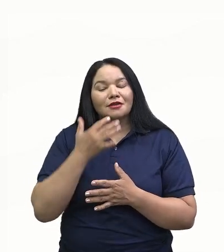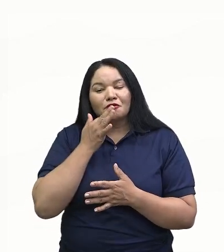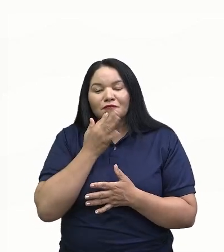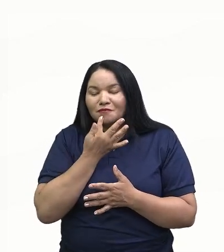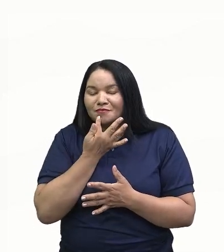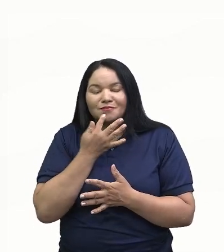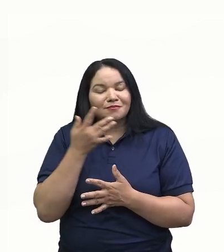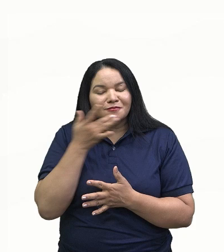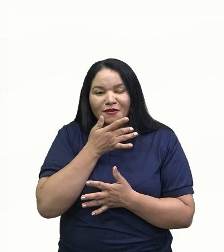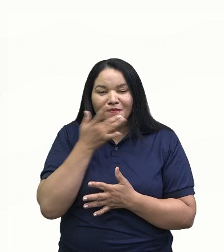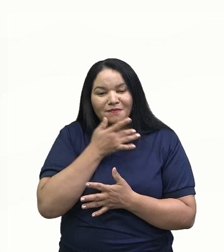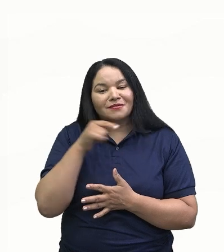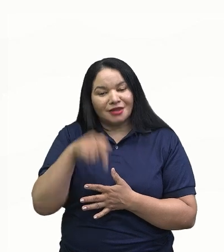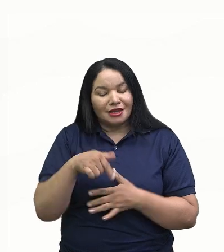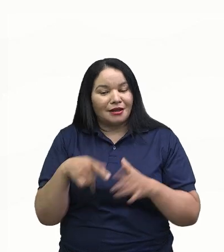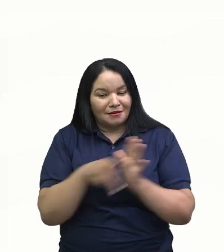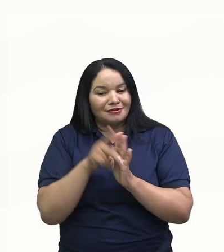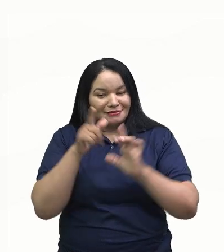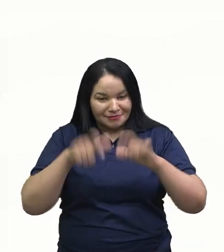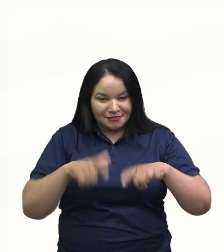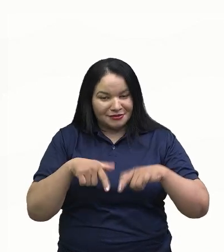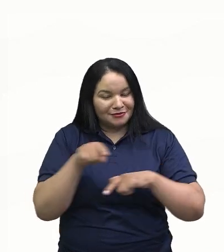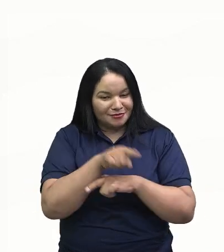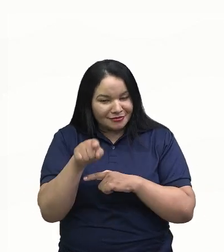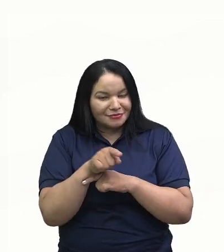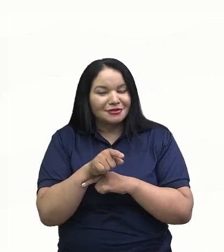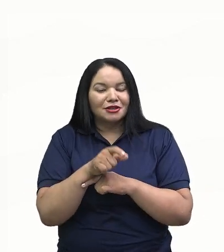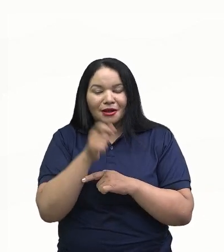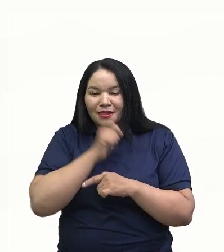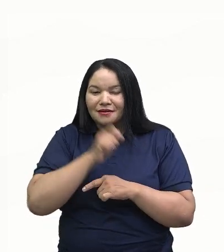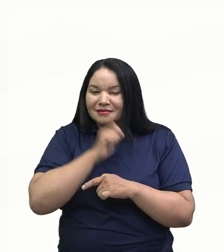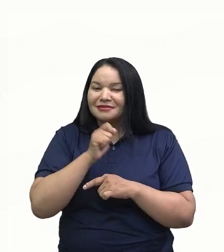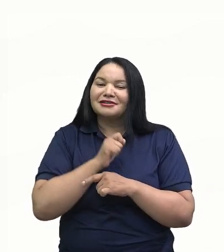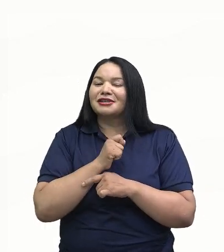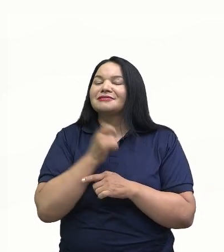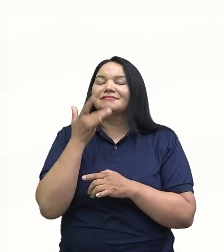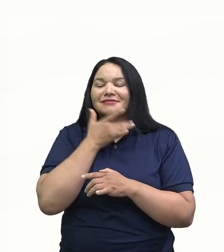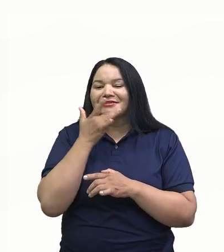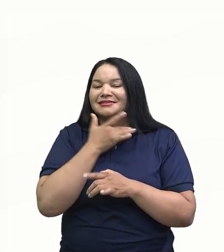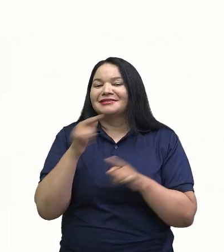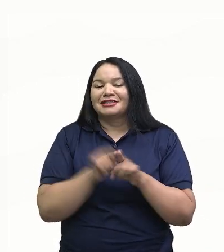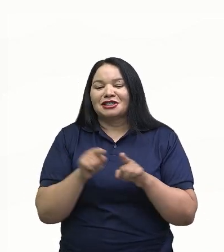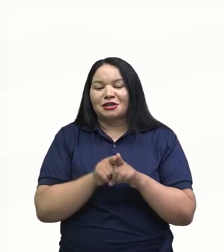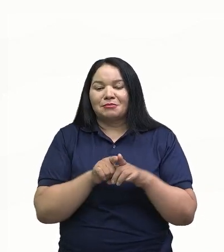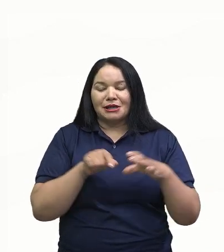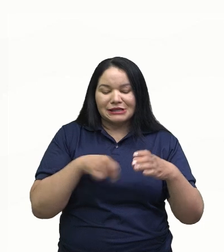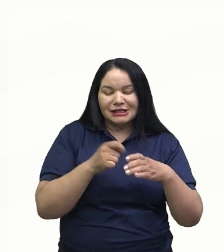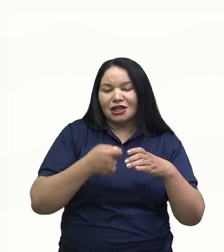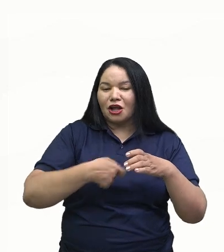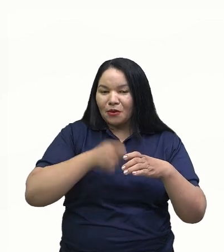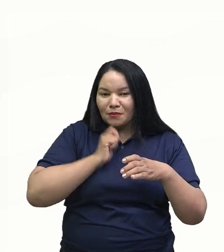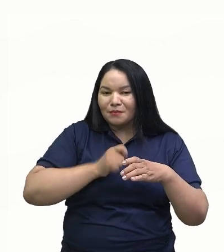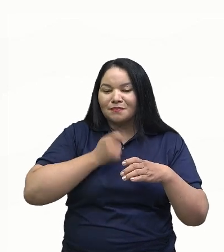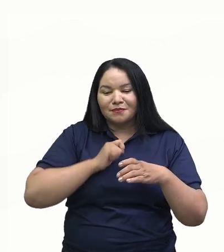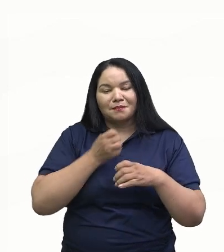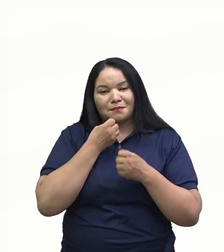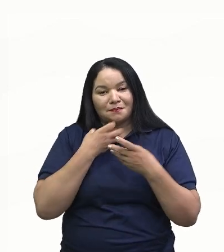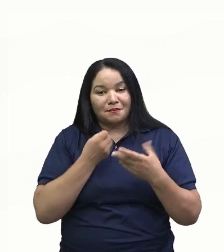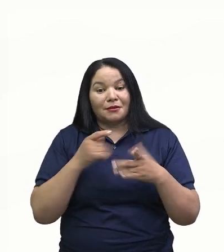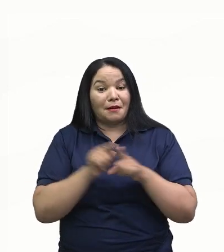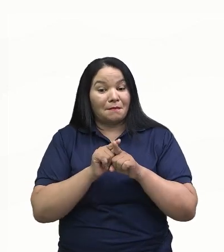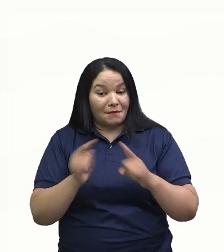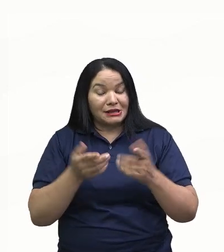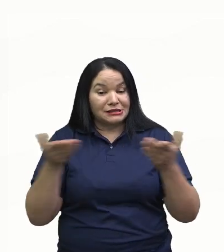região, que todo mundo adora um sorvete de açaí, tomar o açaí com tapioca. Então, observem que